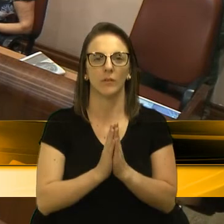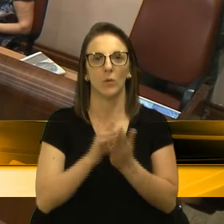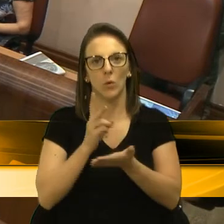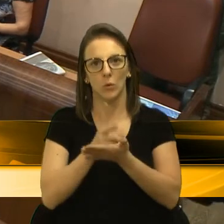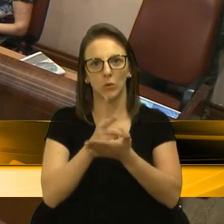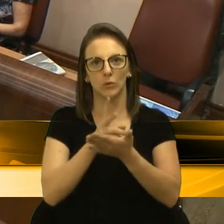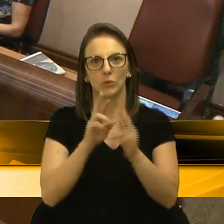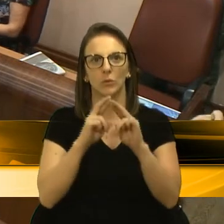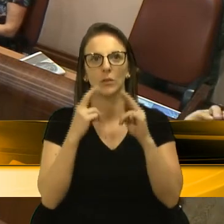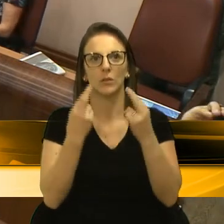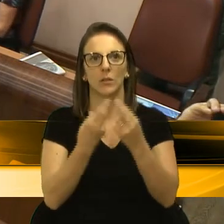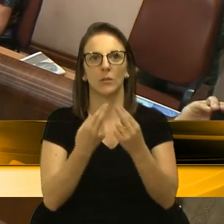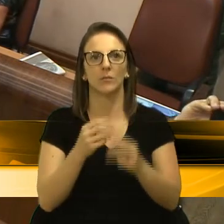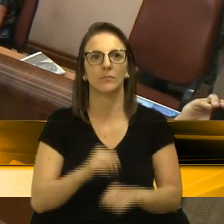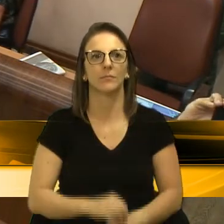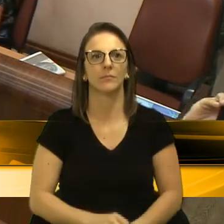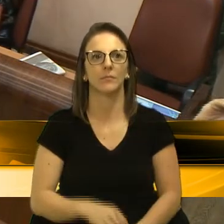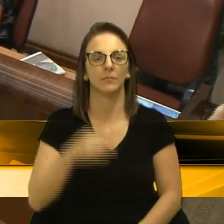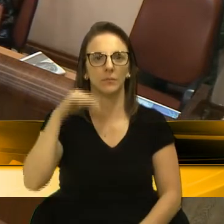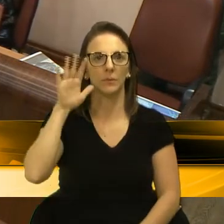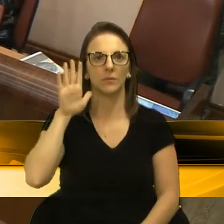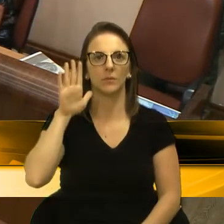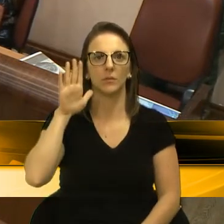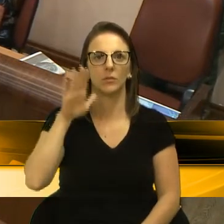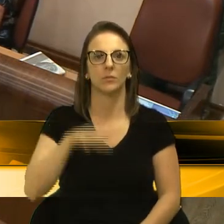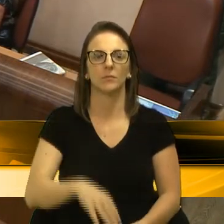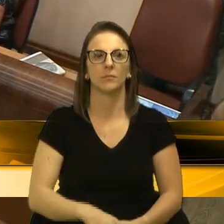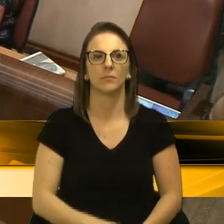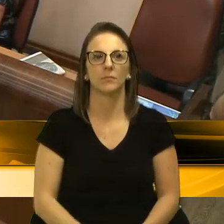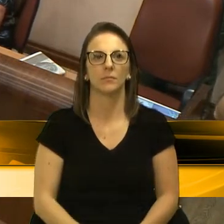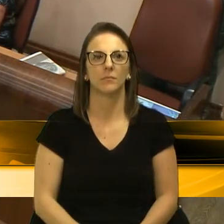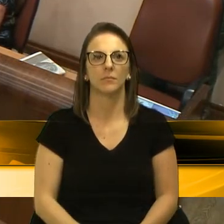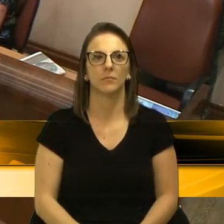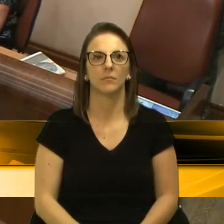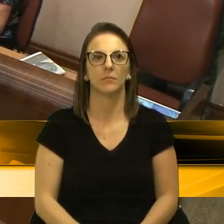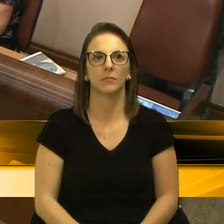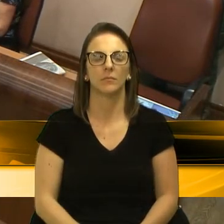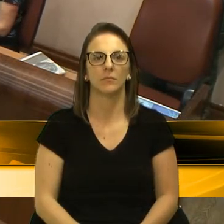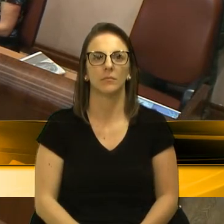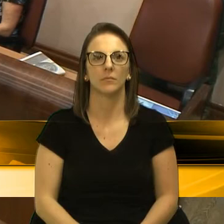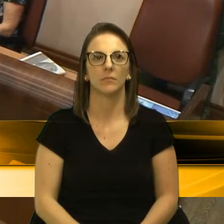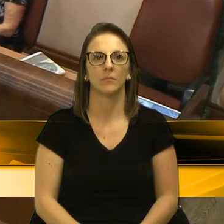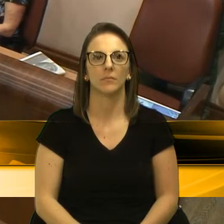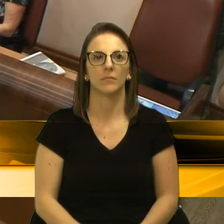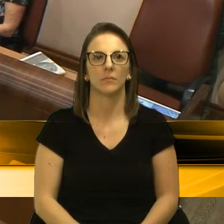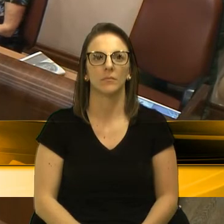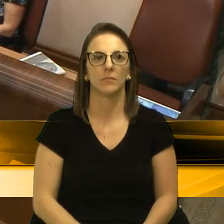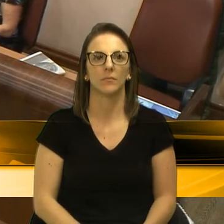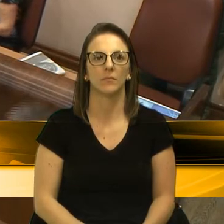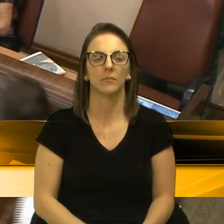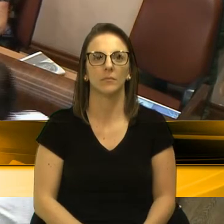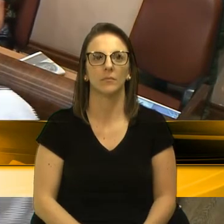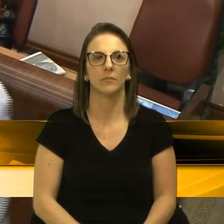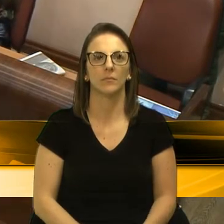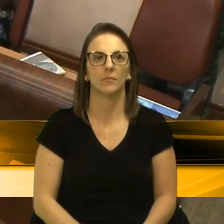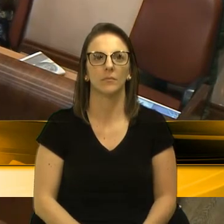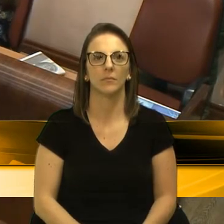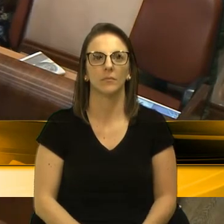Senhor presidente, por gentileza. Por favor, pessoal. Ordem no recinto. Por